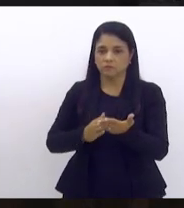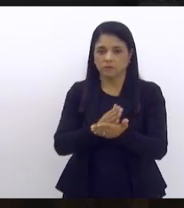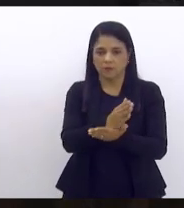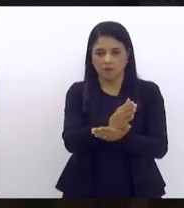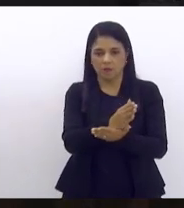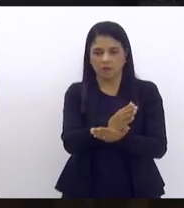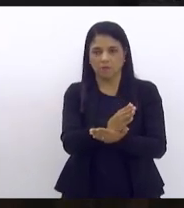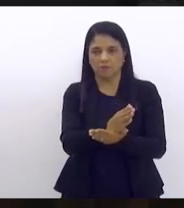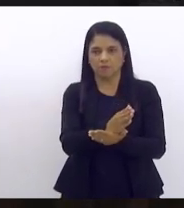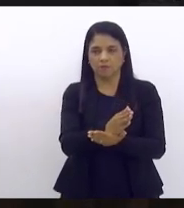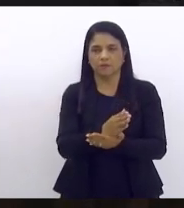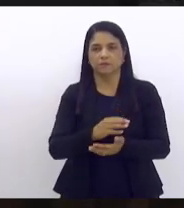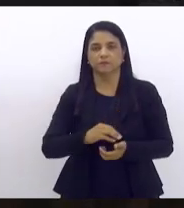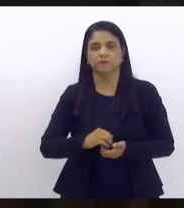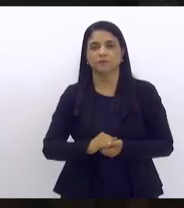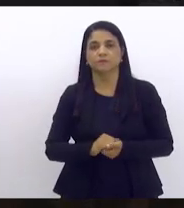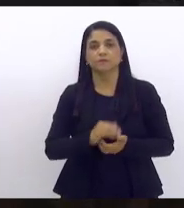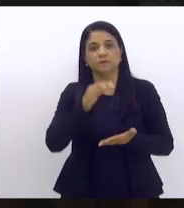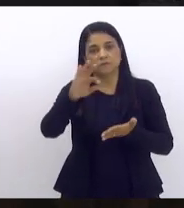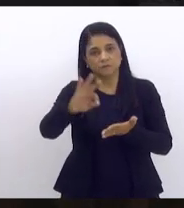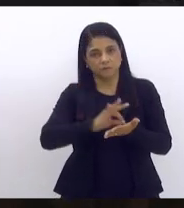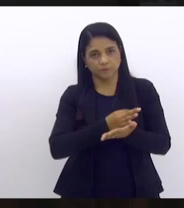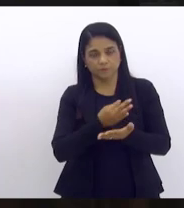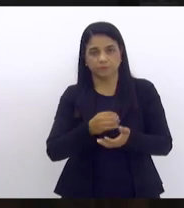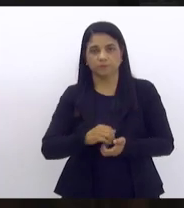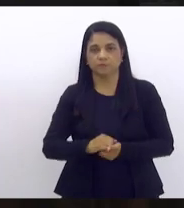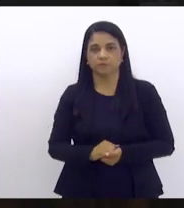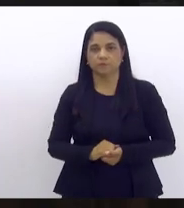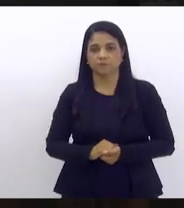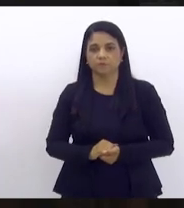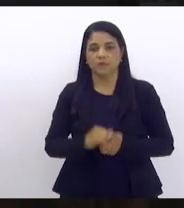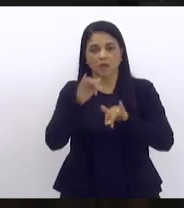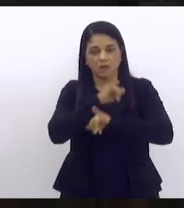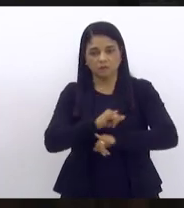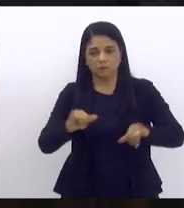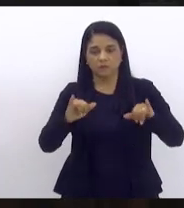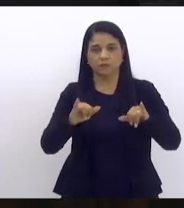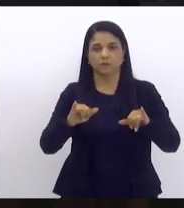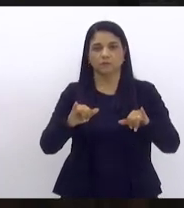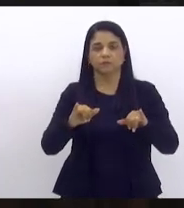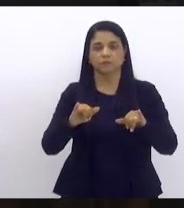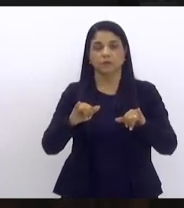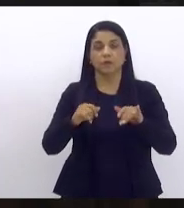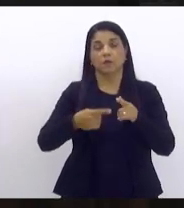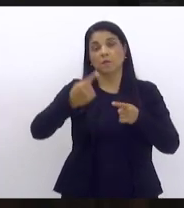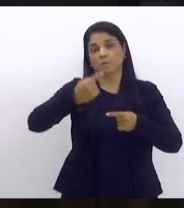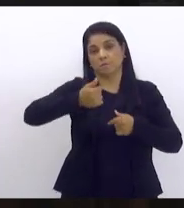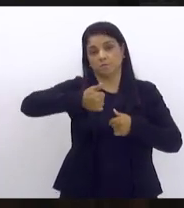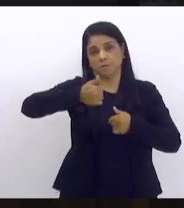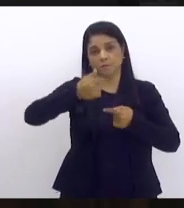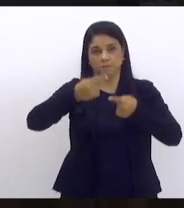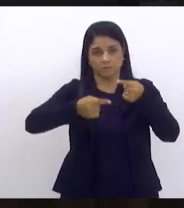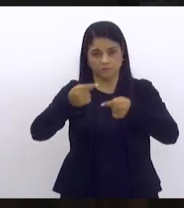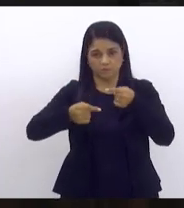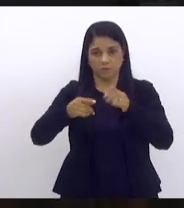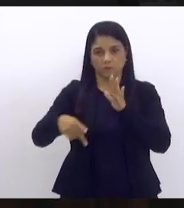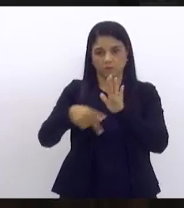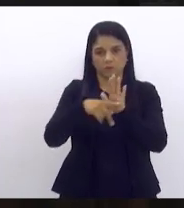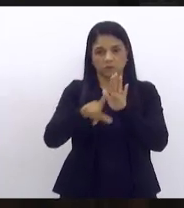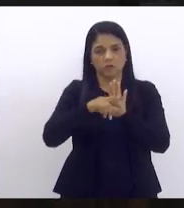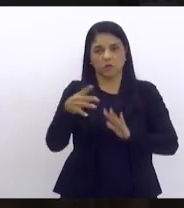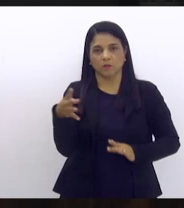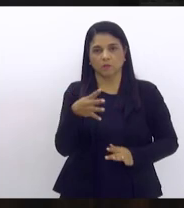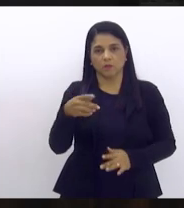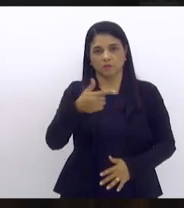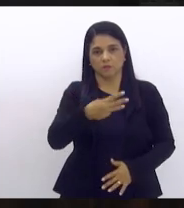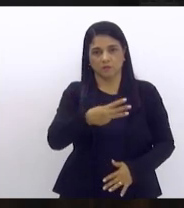estão. Aprovado, vai autógrafo. Anuncio, em primeira discussão, projeto de lei